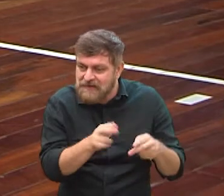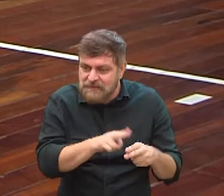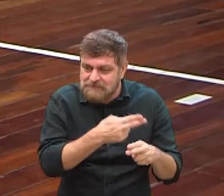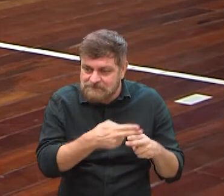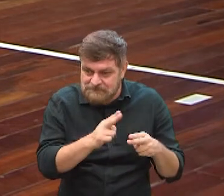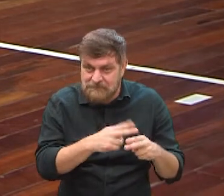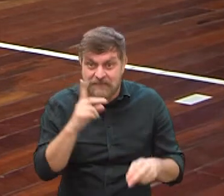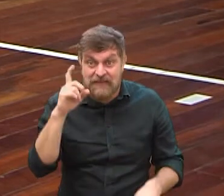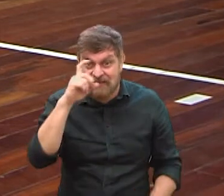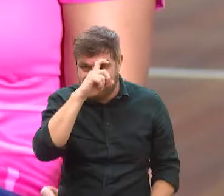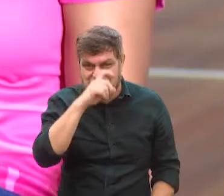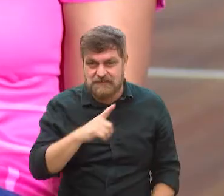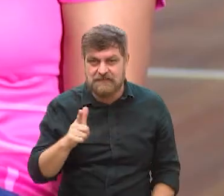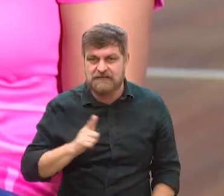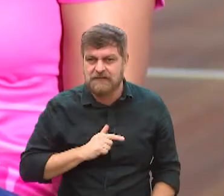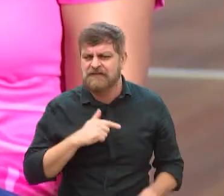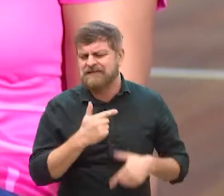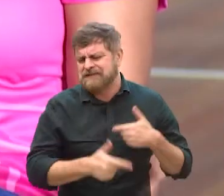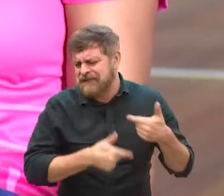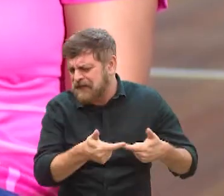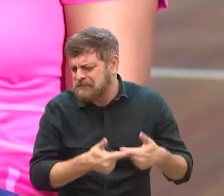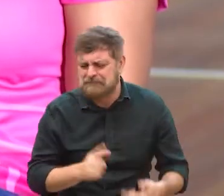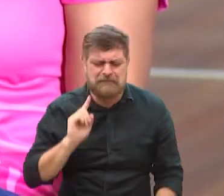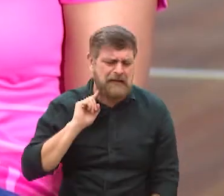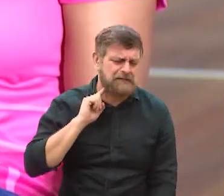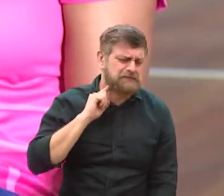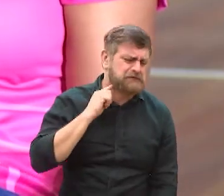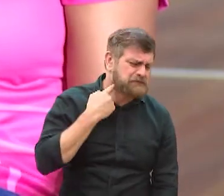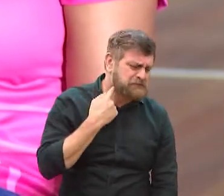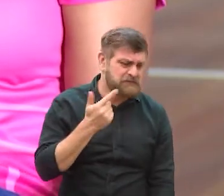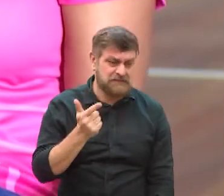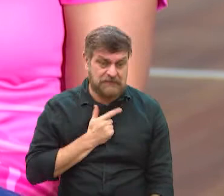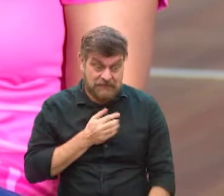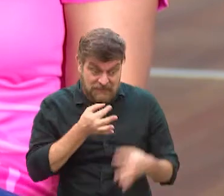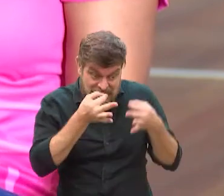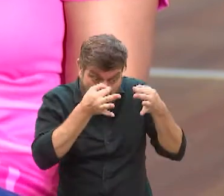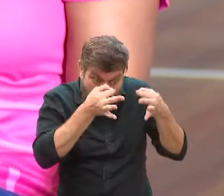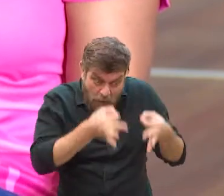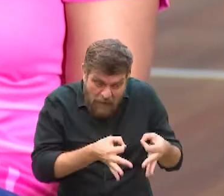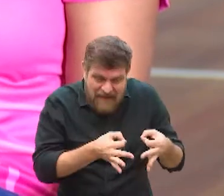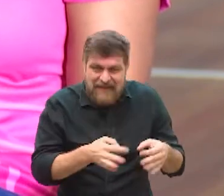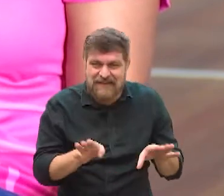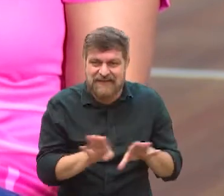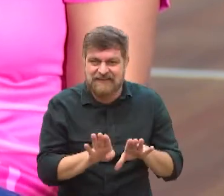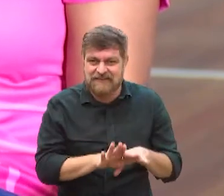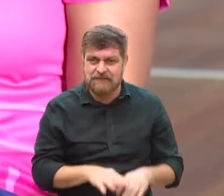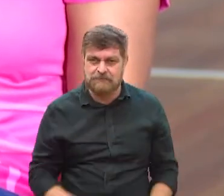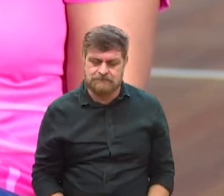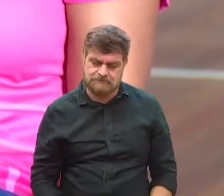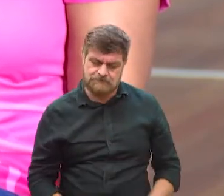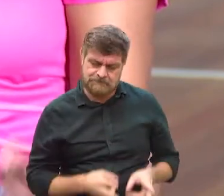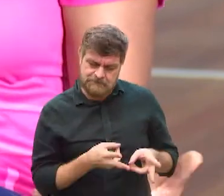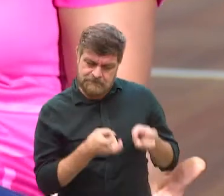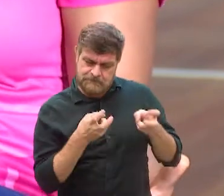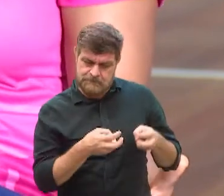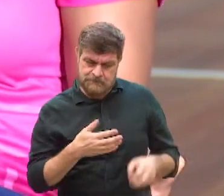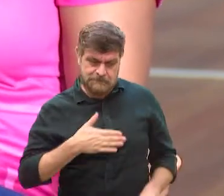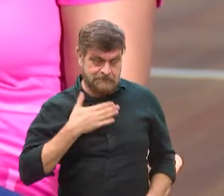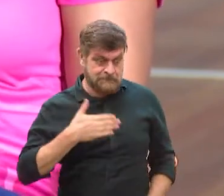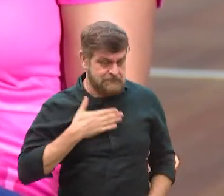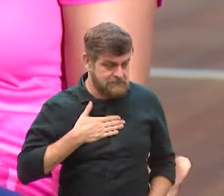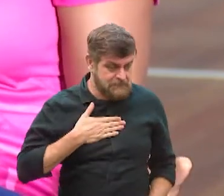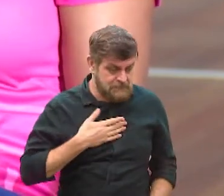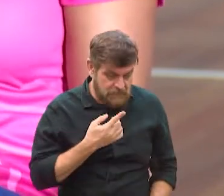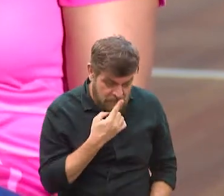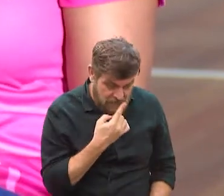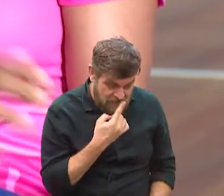chocolate, é difícil mesmo. Dá um trabalho, faz sujeira, tem que ter precisão. Então, acho que foi por isso que me despertou esse